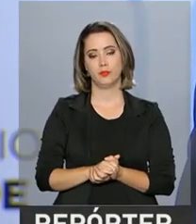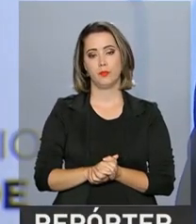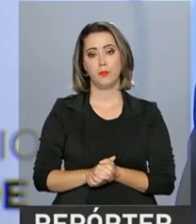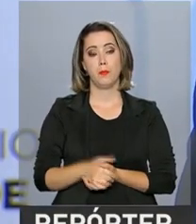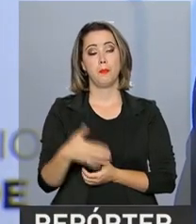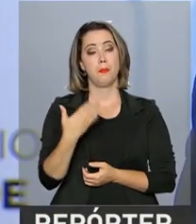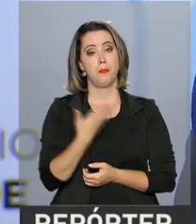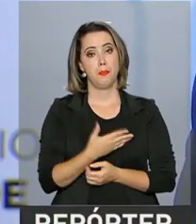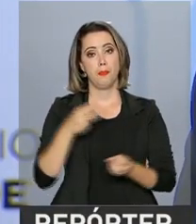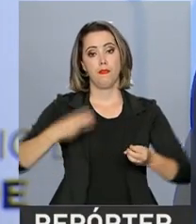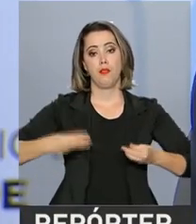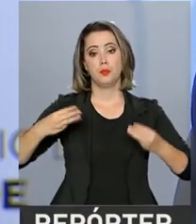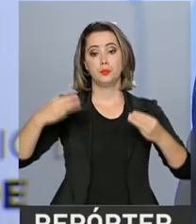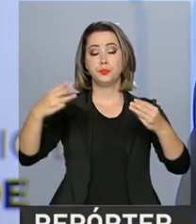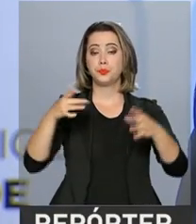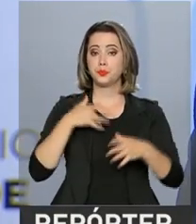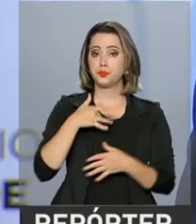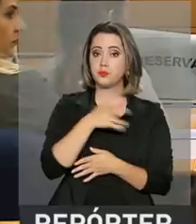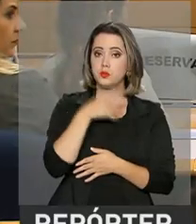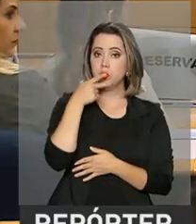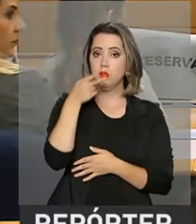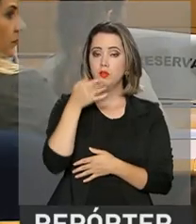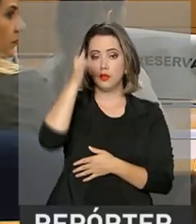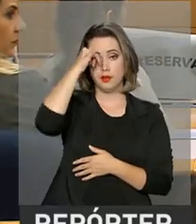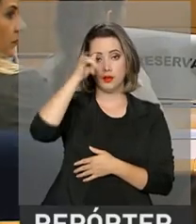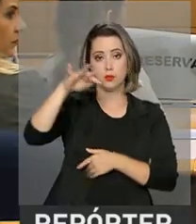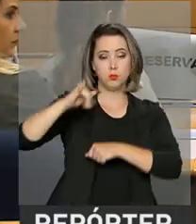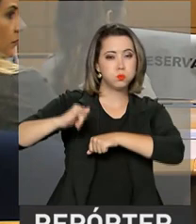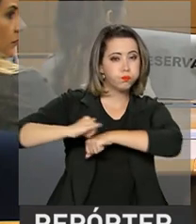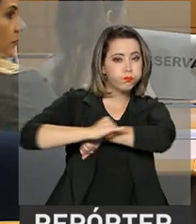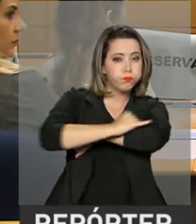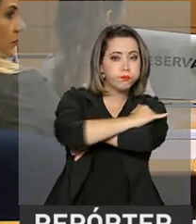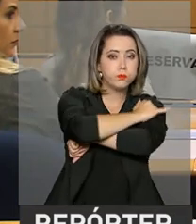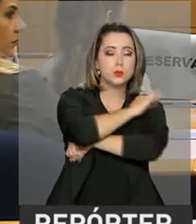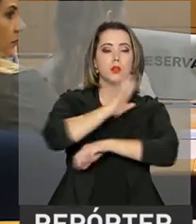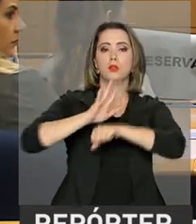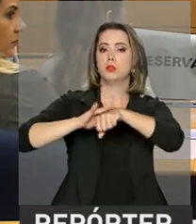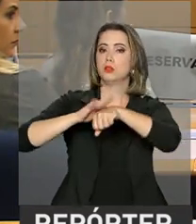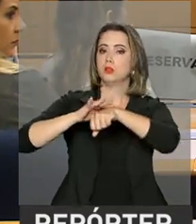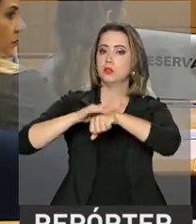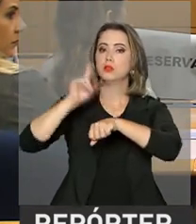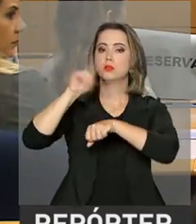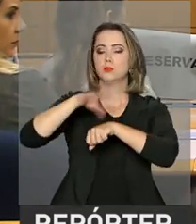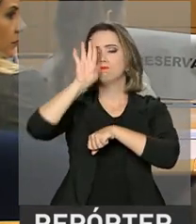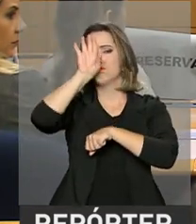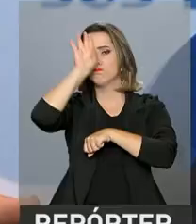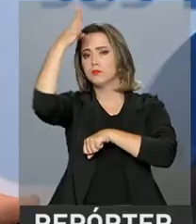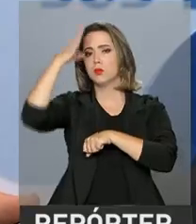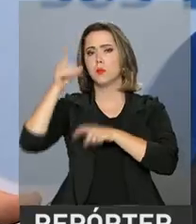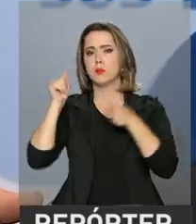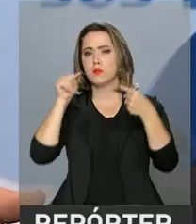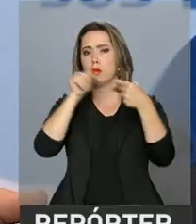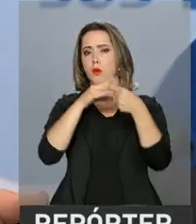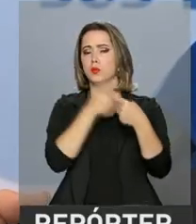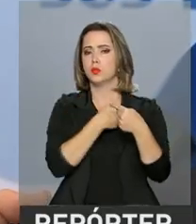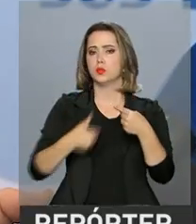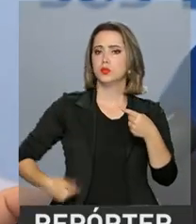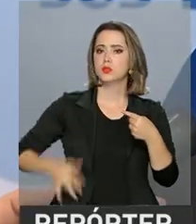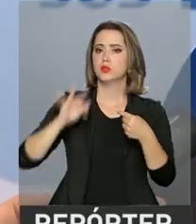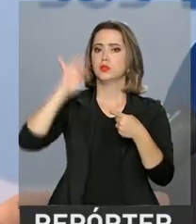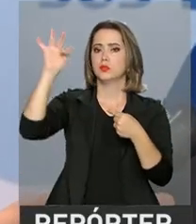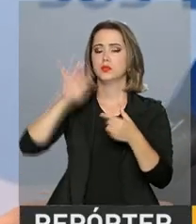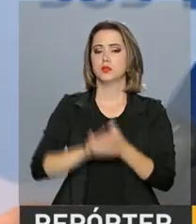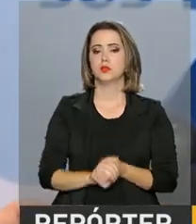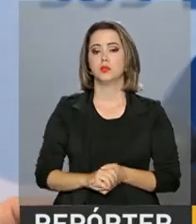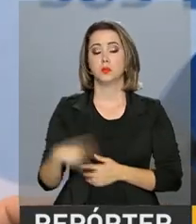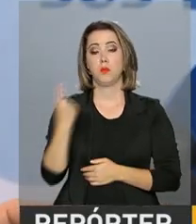da Saúde, o combate à obesidade e às doenças crônicas é prioridade do governo federal. Temos buscado